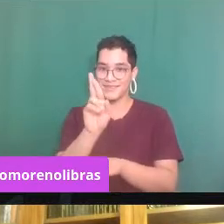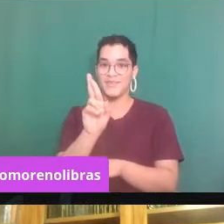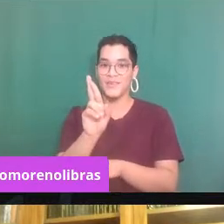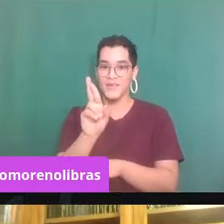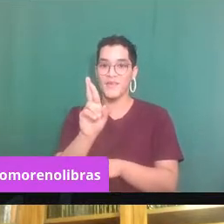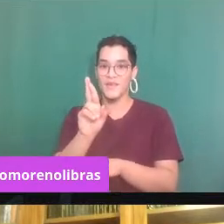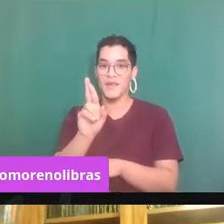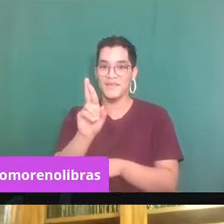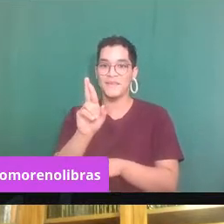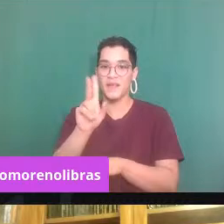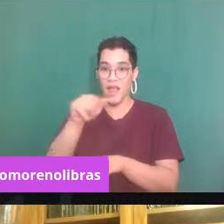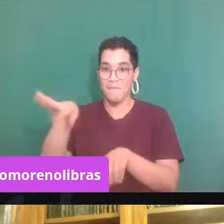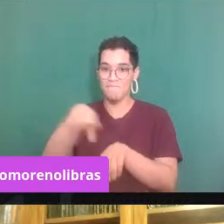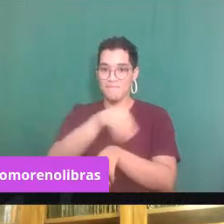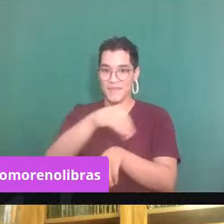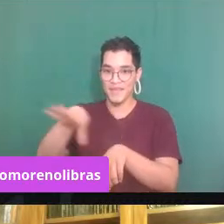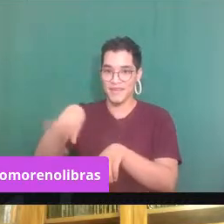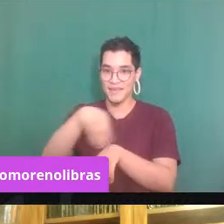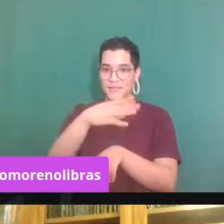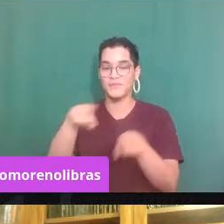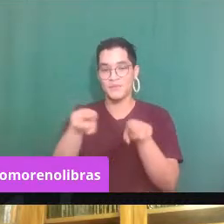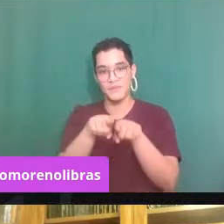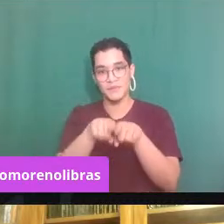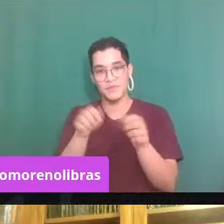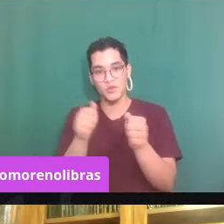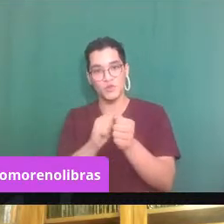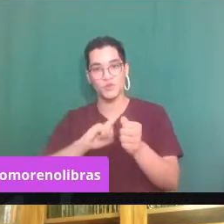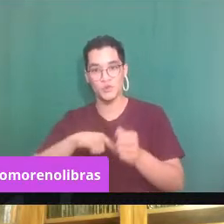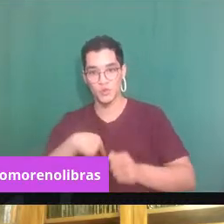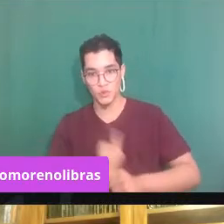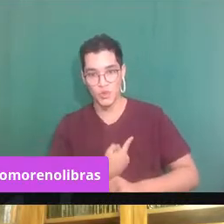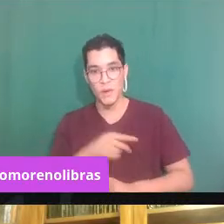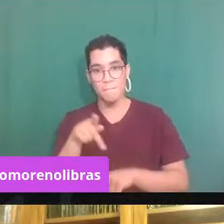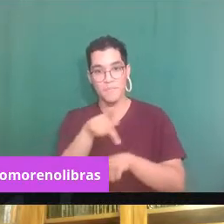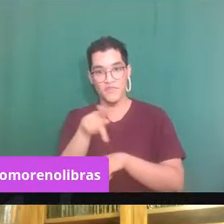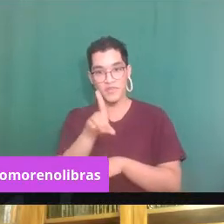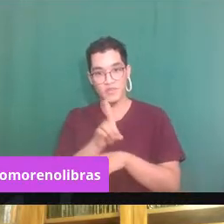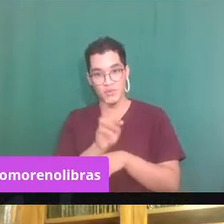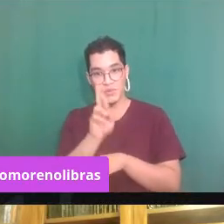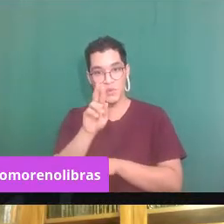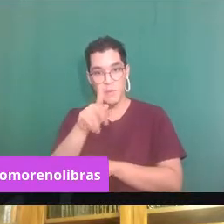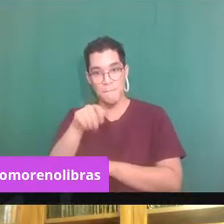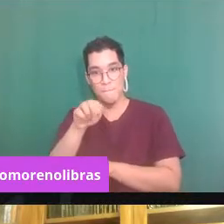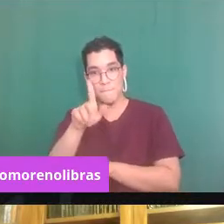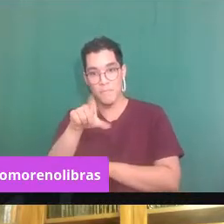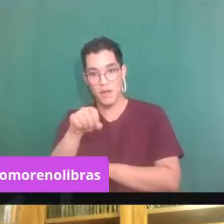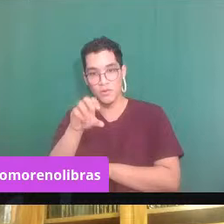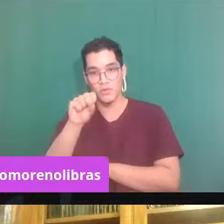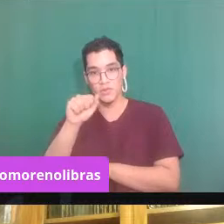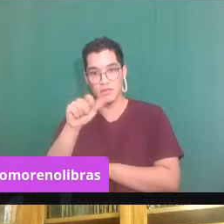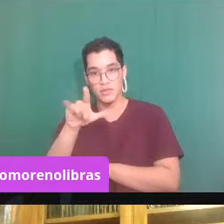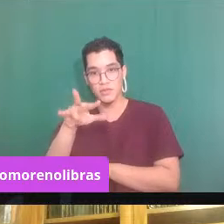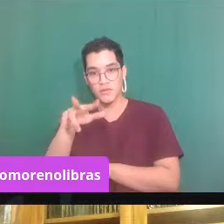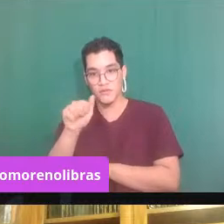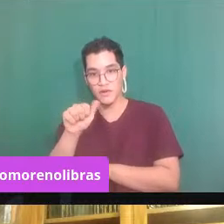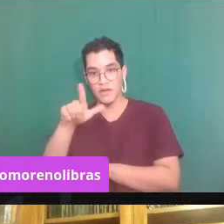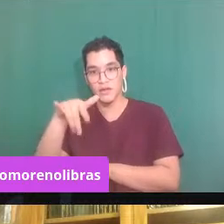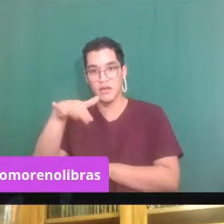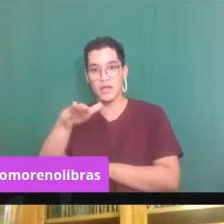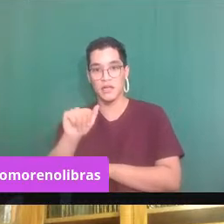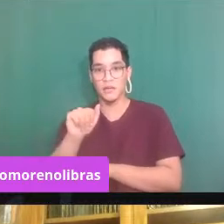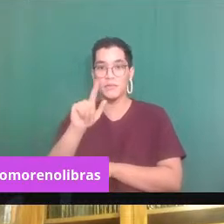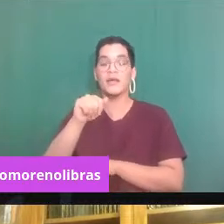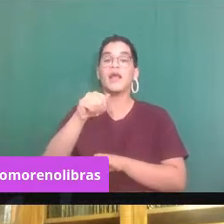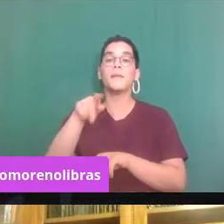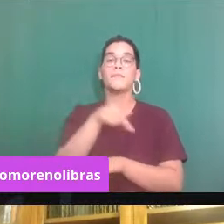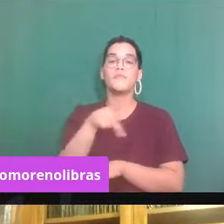mediador que está conosco, né, o professor doutor Paulo da Silva Lima, do programa de pós-graduação de